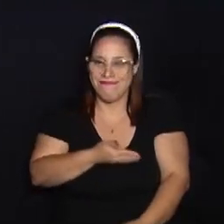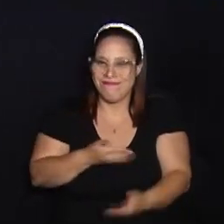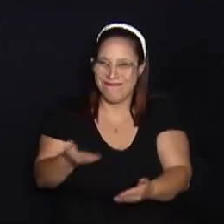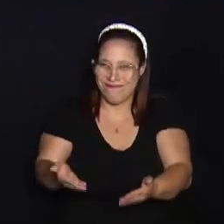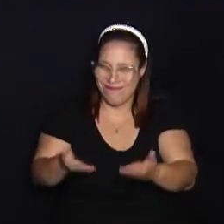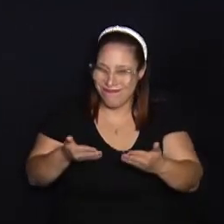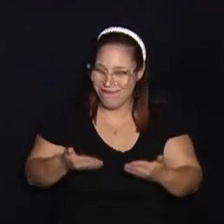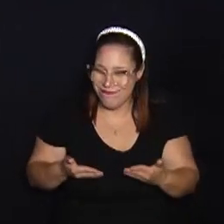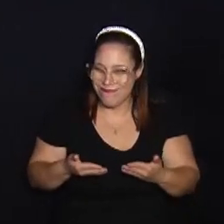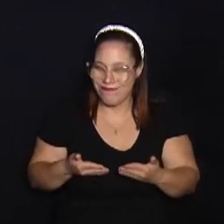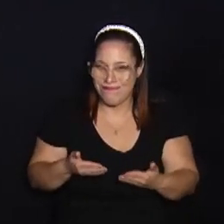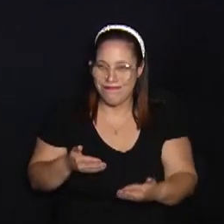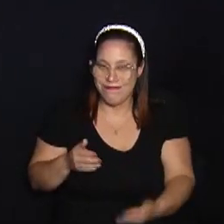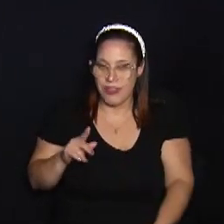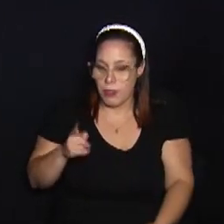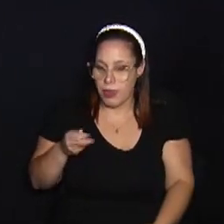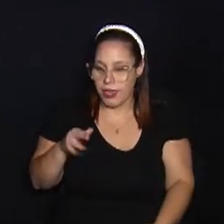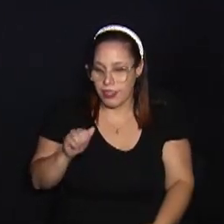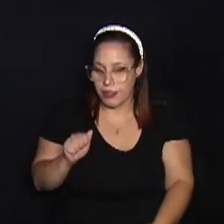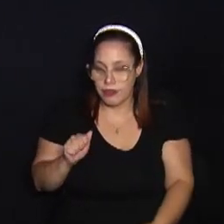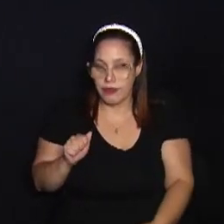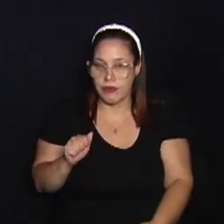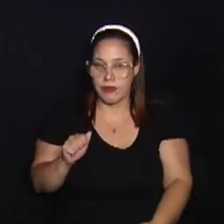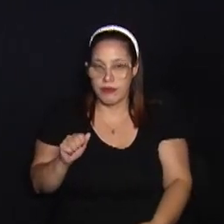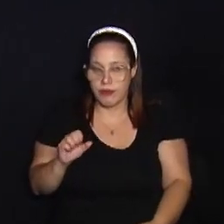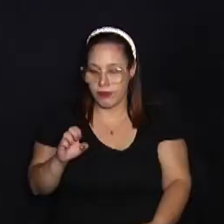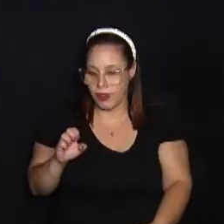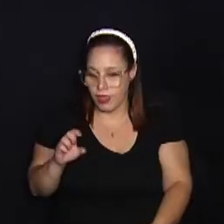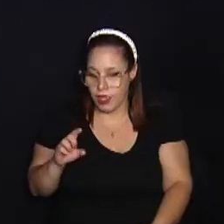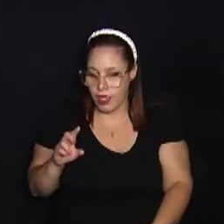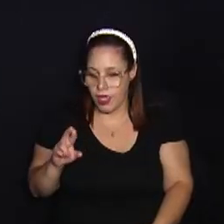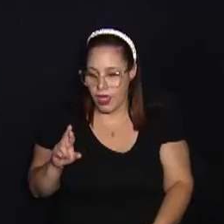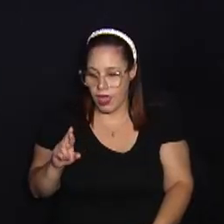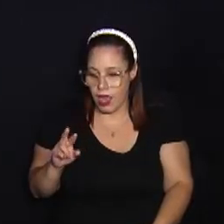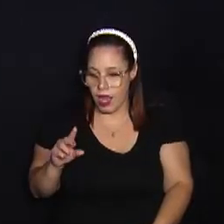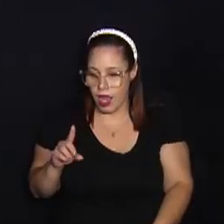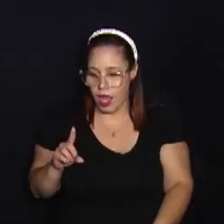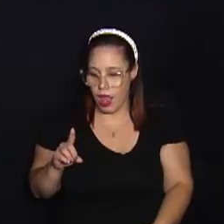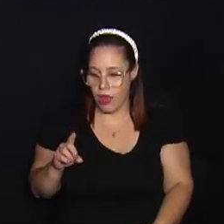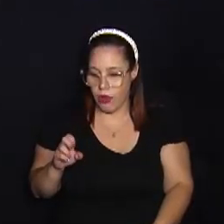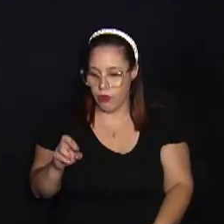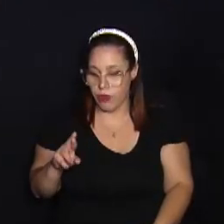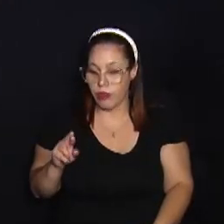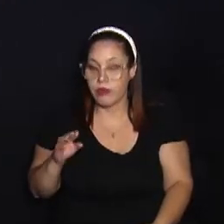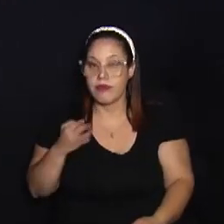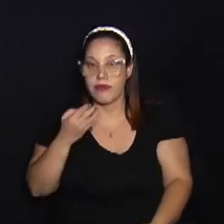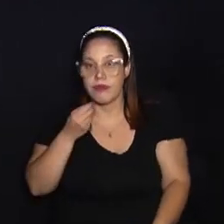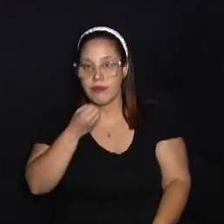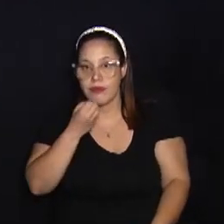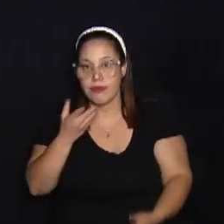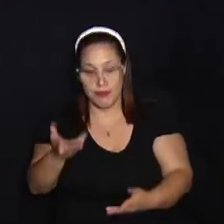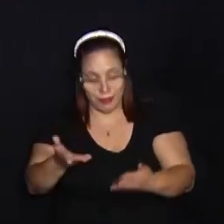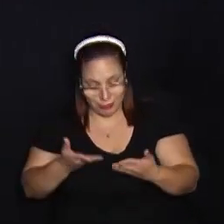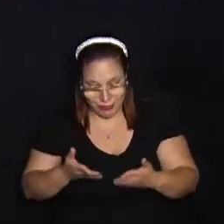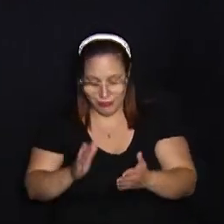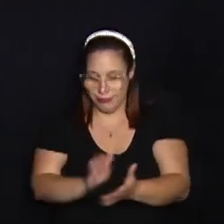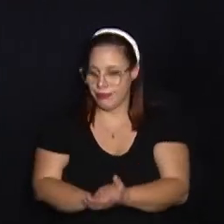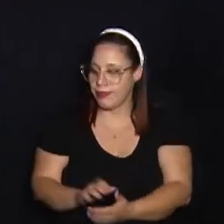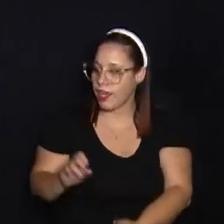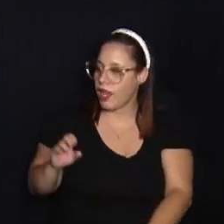nosso convidado, o paisagista Hélder Ferrari. Seja muito bem-vindo no Se Liga na Profissão.